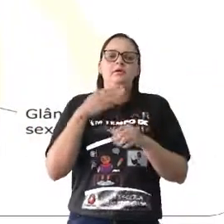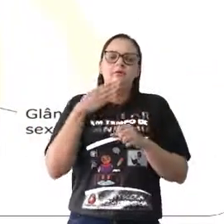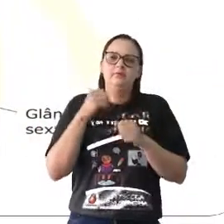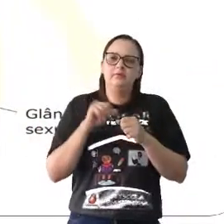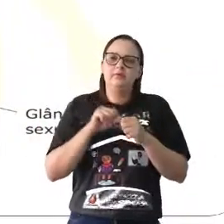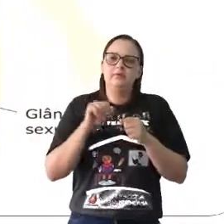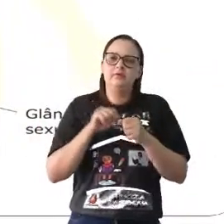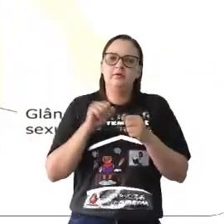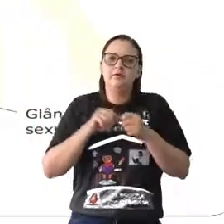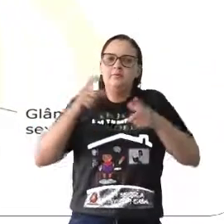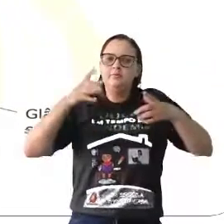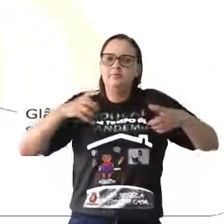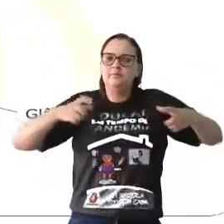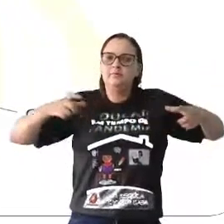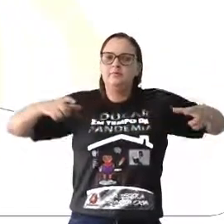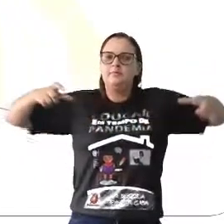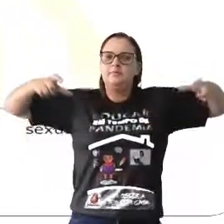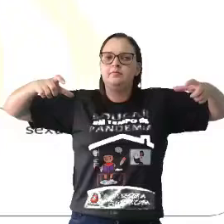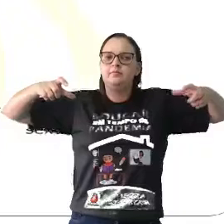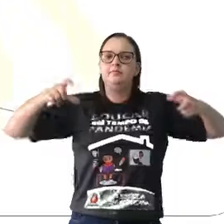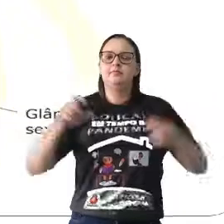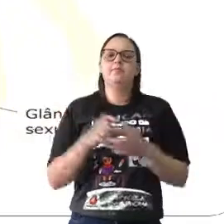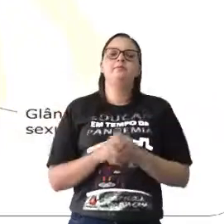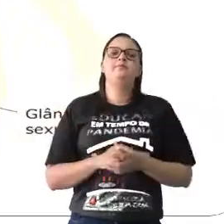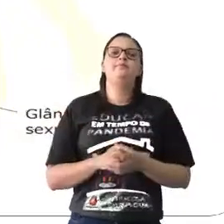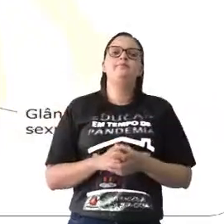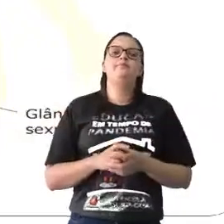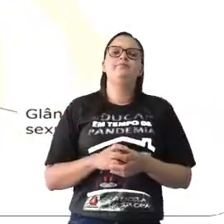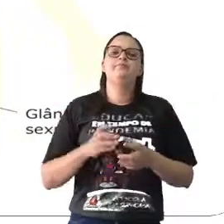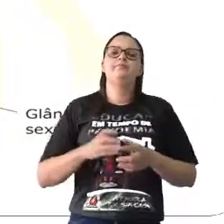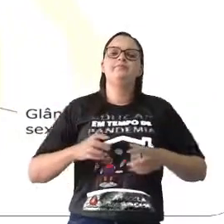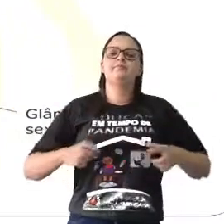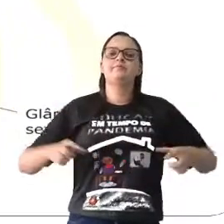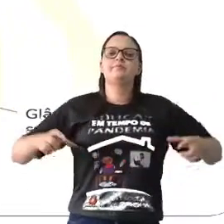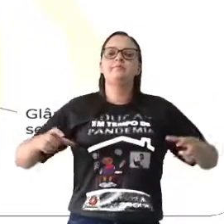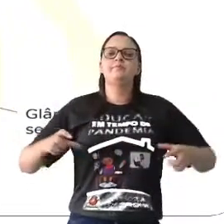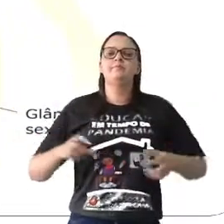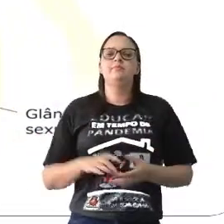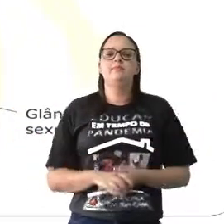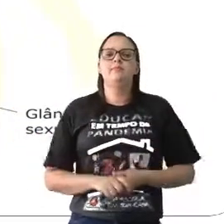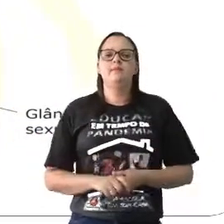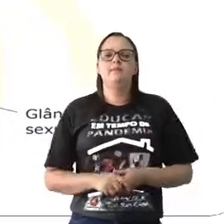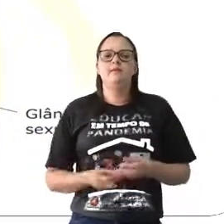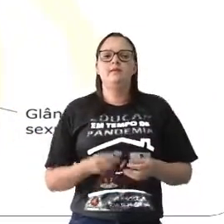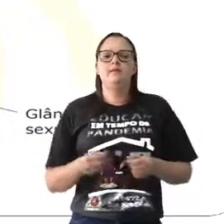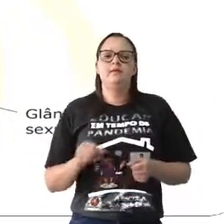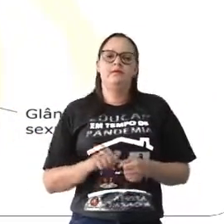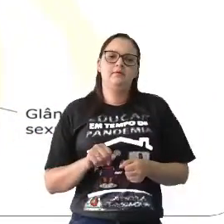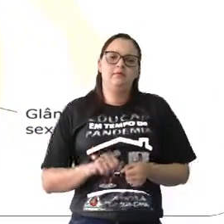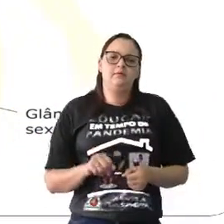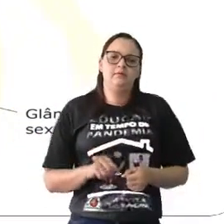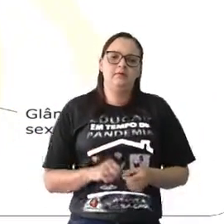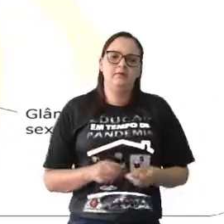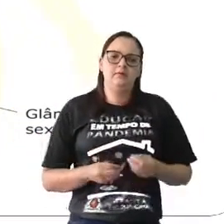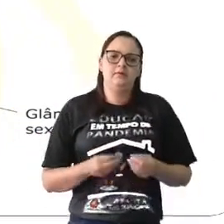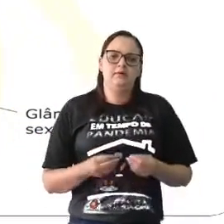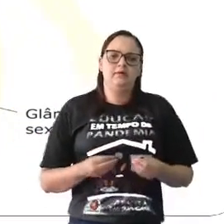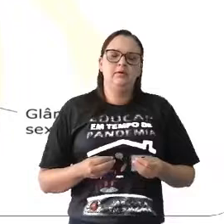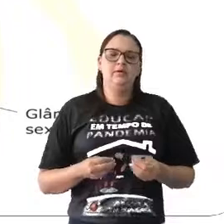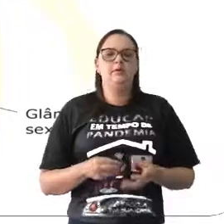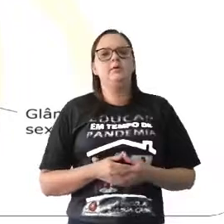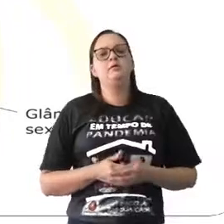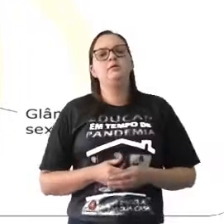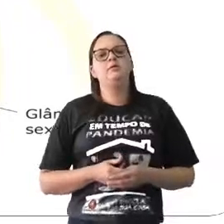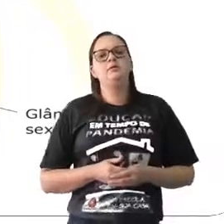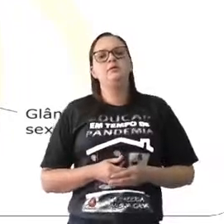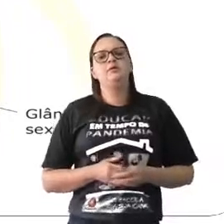e estimula o funcionamento de outras glândulas. Ela é considerada a nossa glândula mestra. A hipófise, ela produz esse